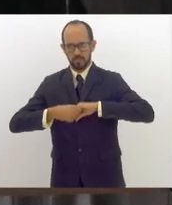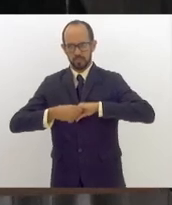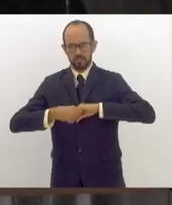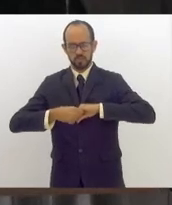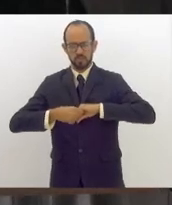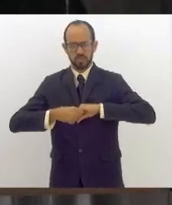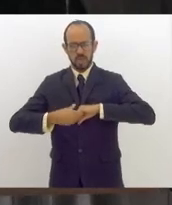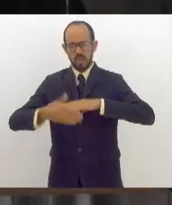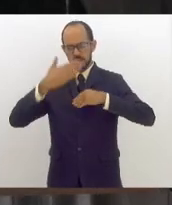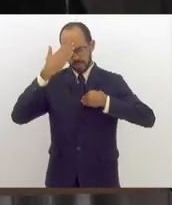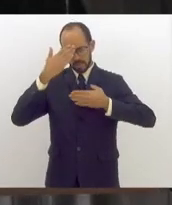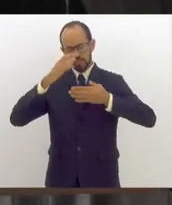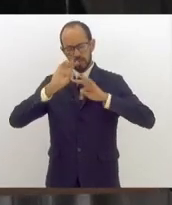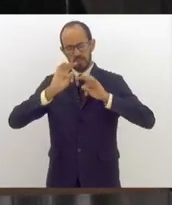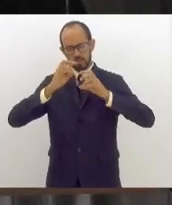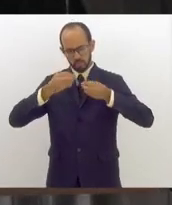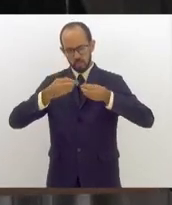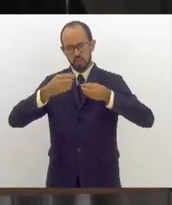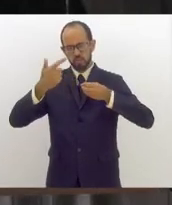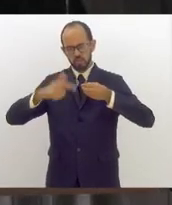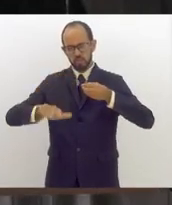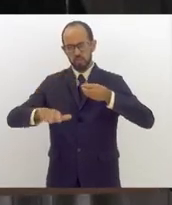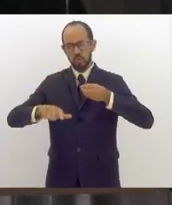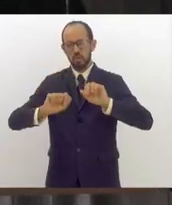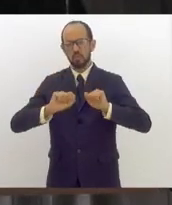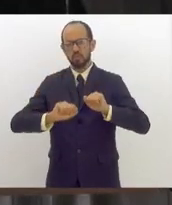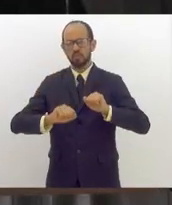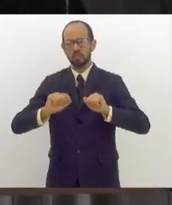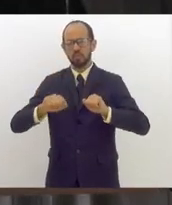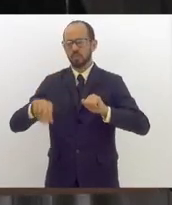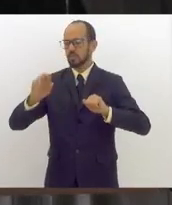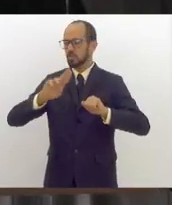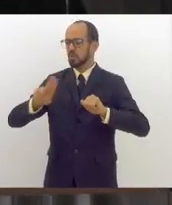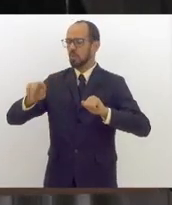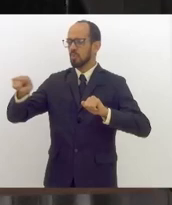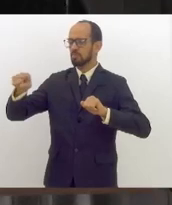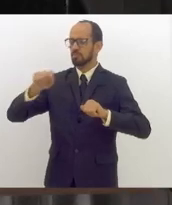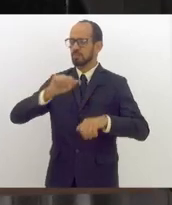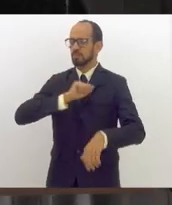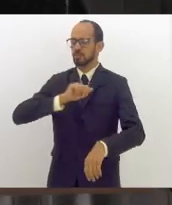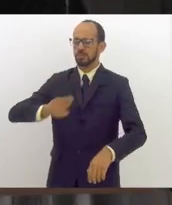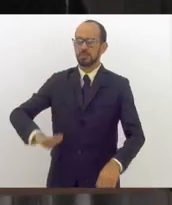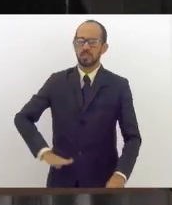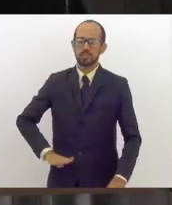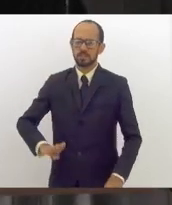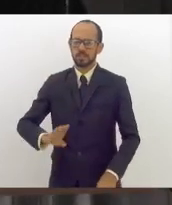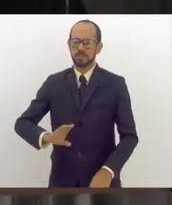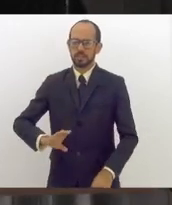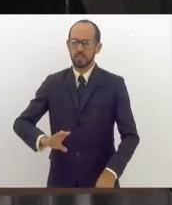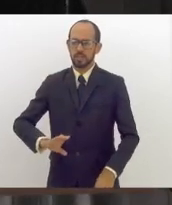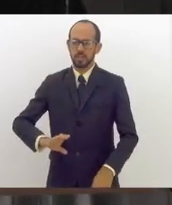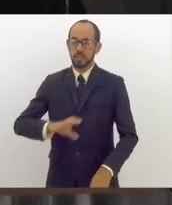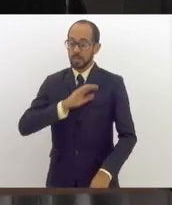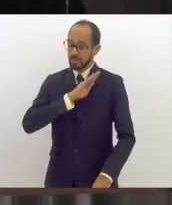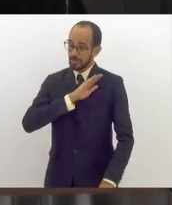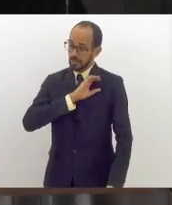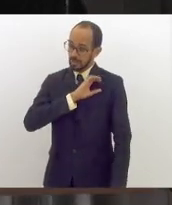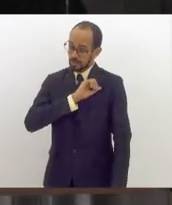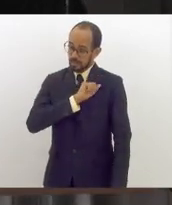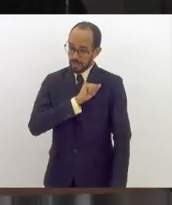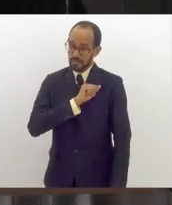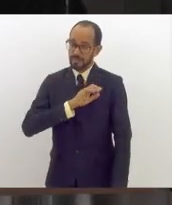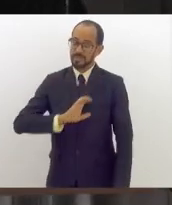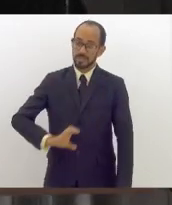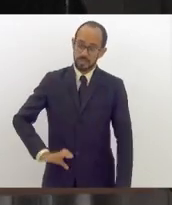a todos e a todos mais uma vez em nome de luxo Presidente deste Parlamento deputado estadual André Siciliano que merece o respeito e